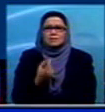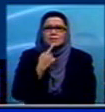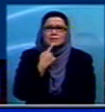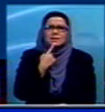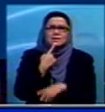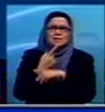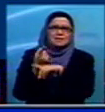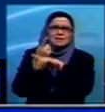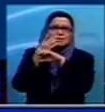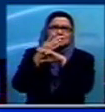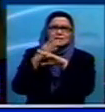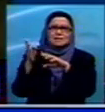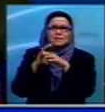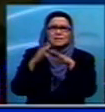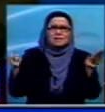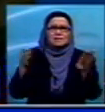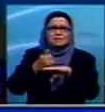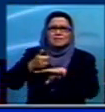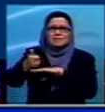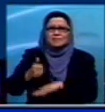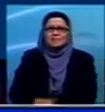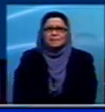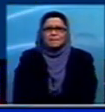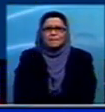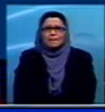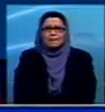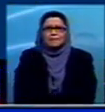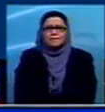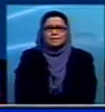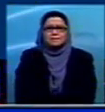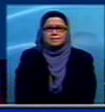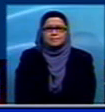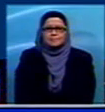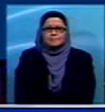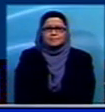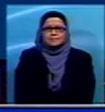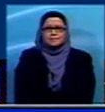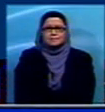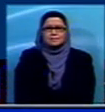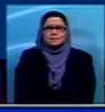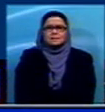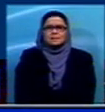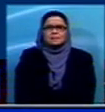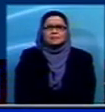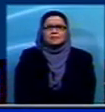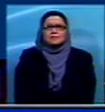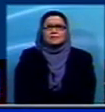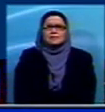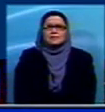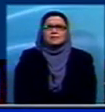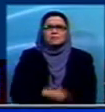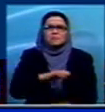a hora, né? Chegou o momento que todos os brasileiros, todos, acho que o mundo